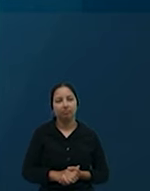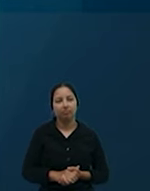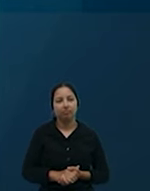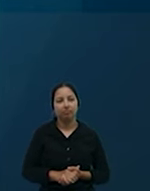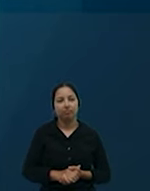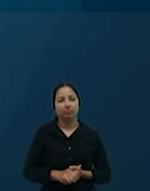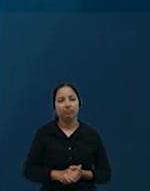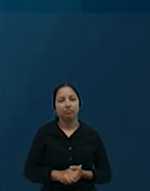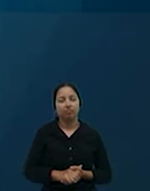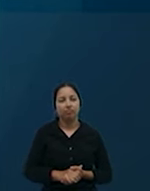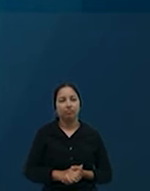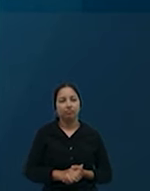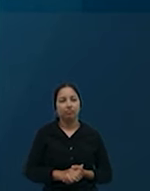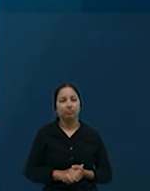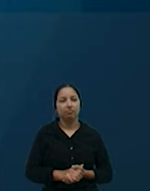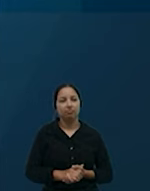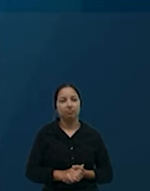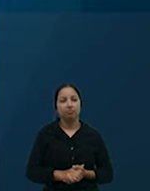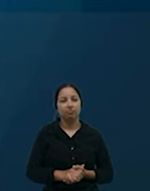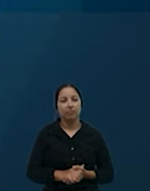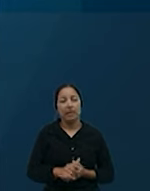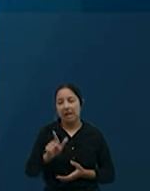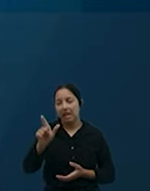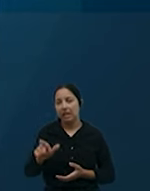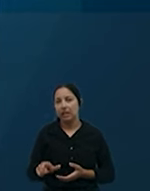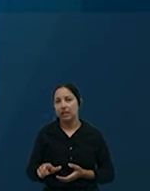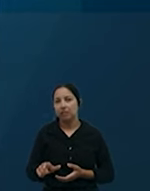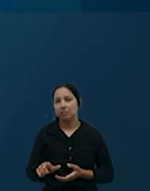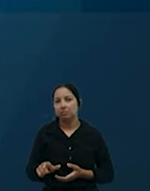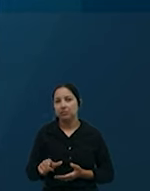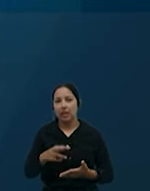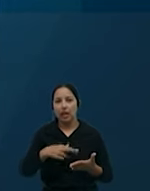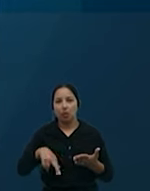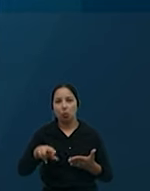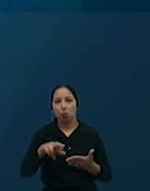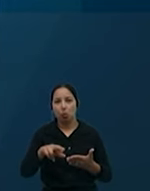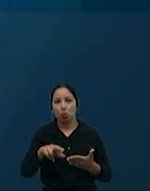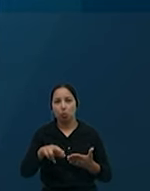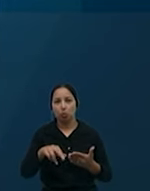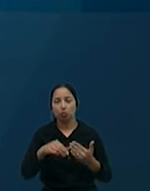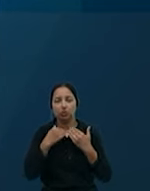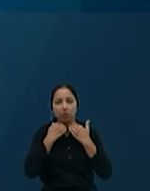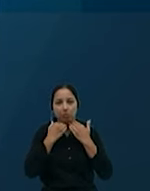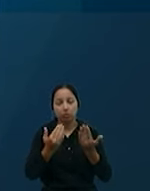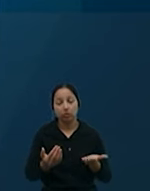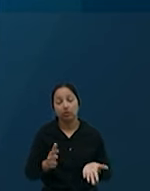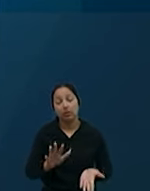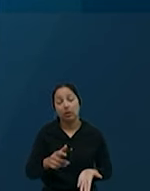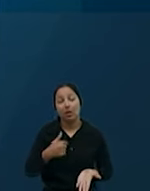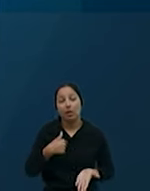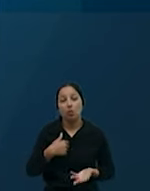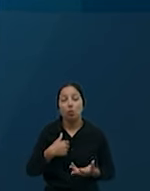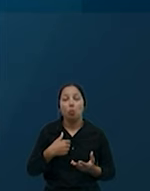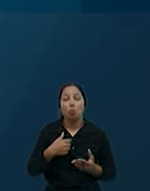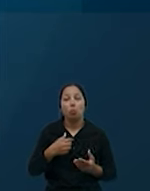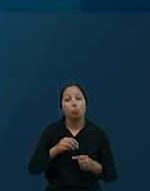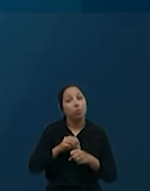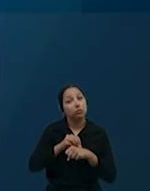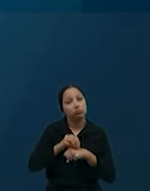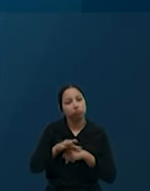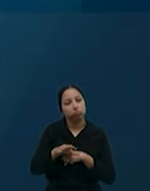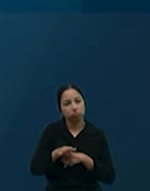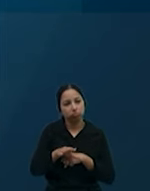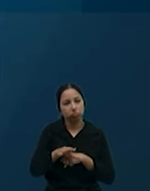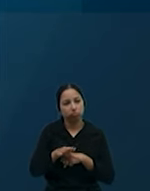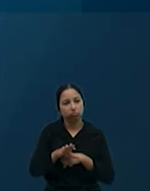sem privado de jurisdição recursal, aí subsidiariamente eu me acostaria à proposição do